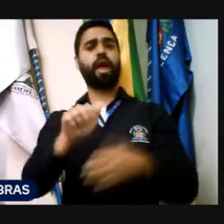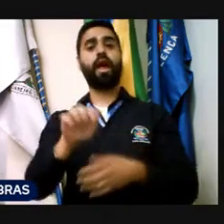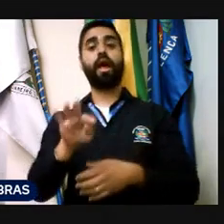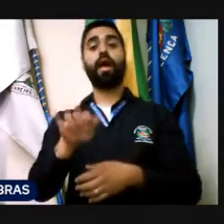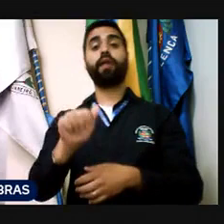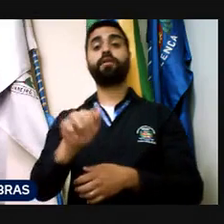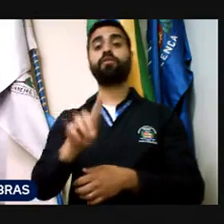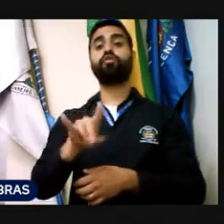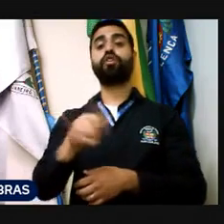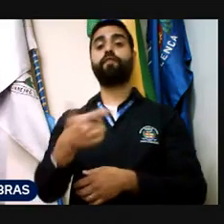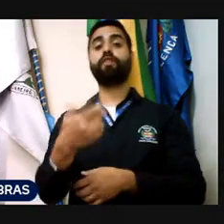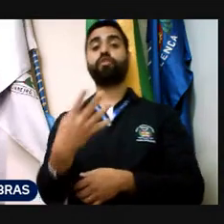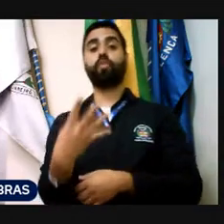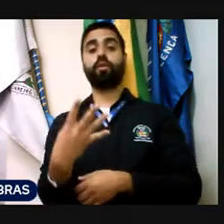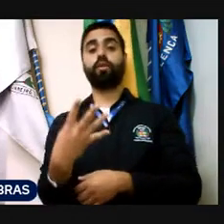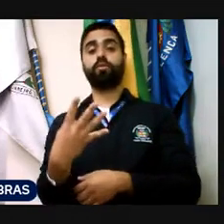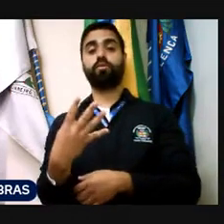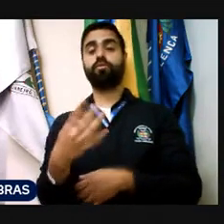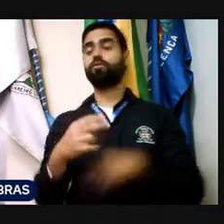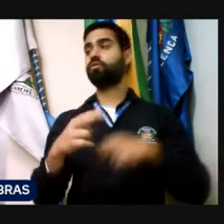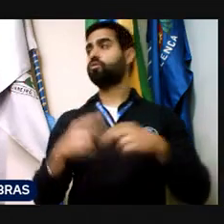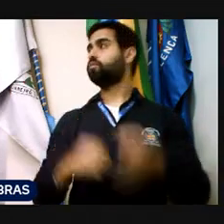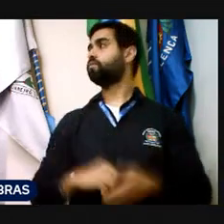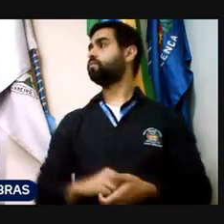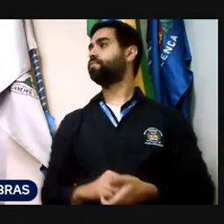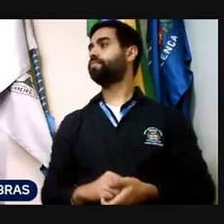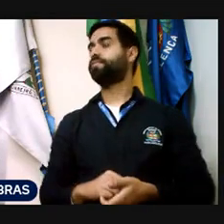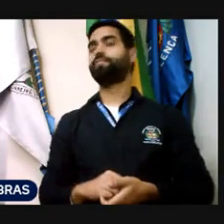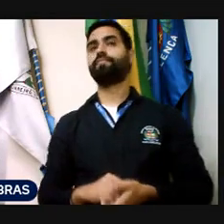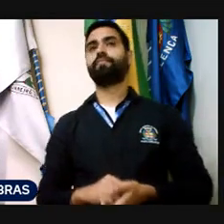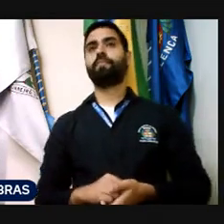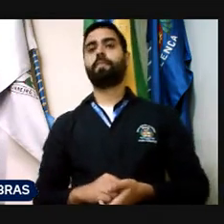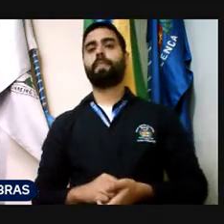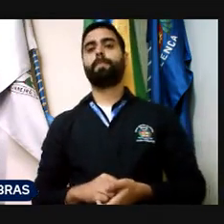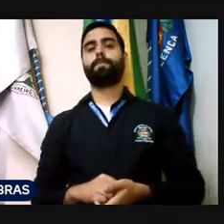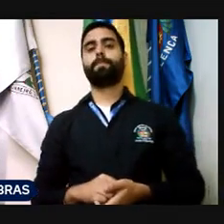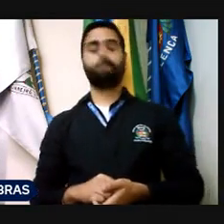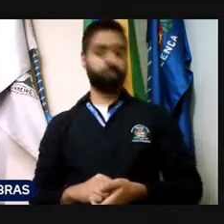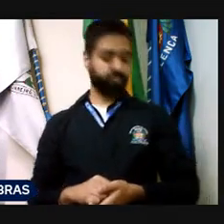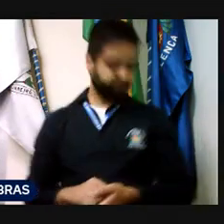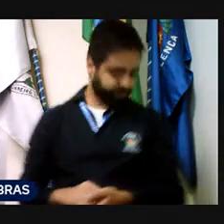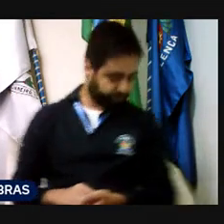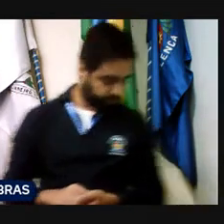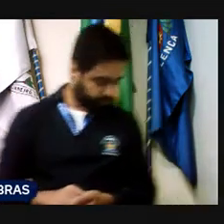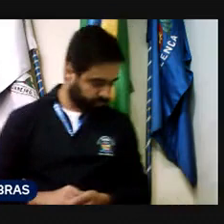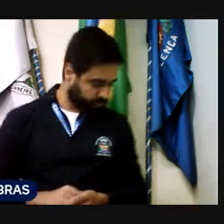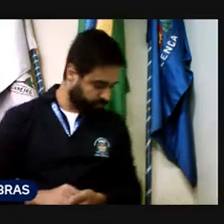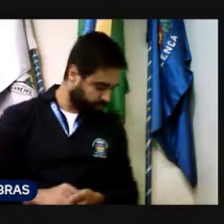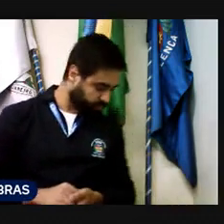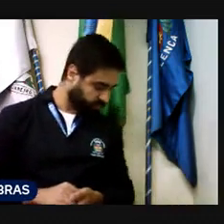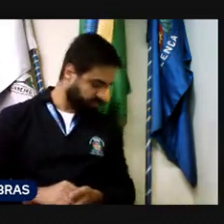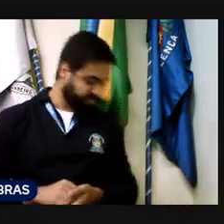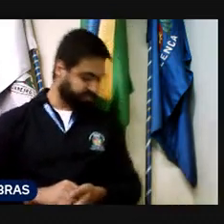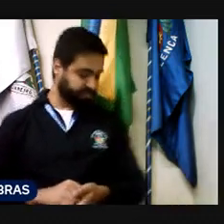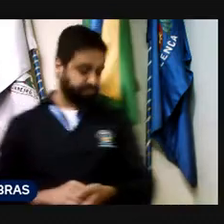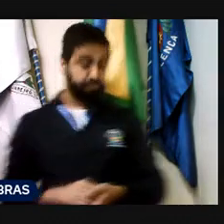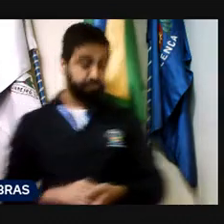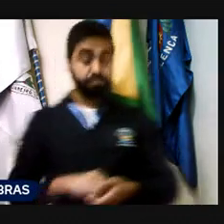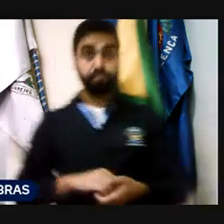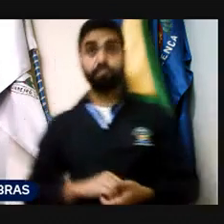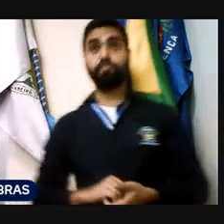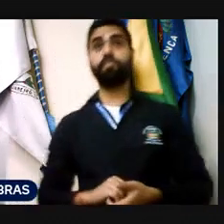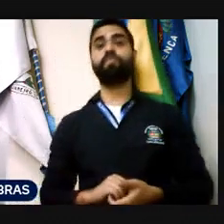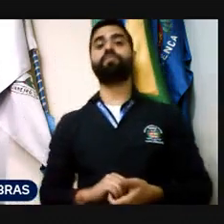dia 24 de junho. Vereador Ailton Batista, vereador Pedro Graça, vereador